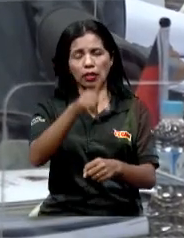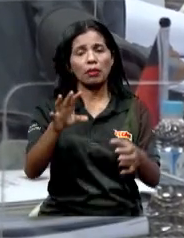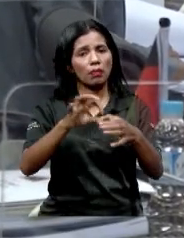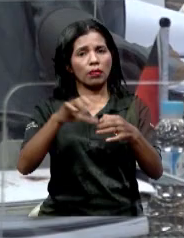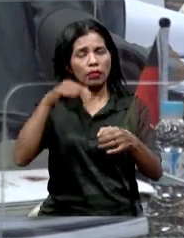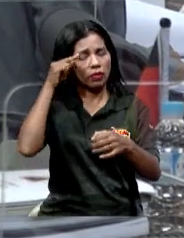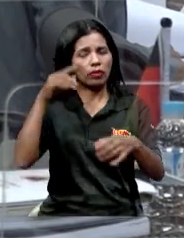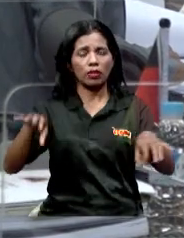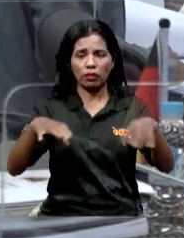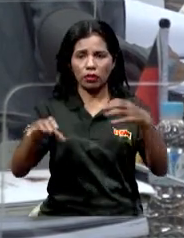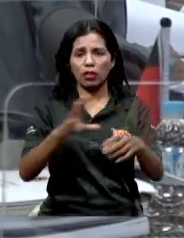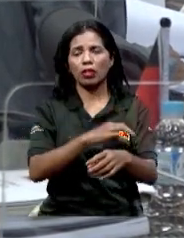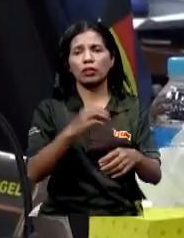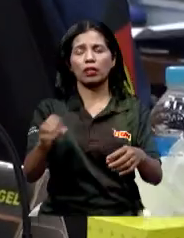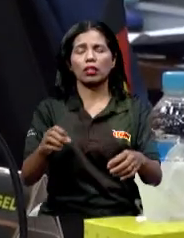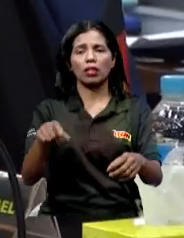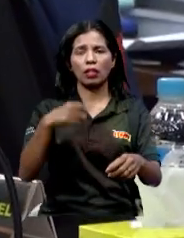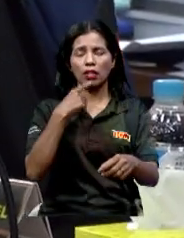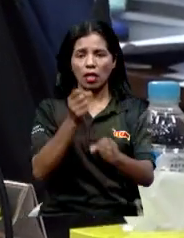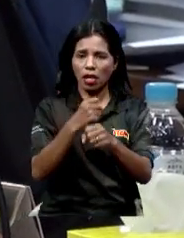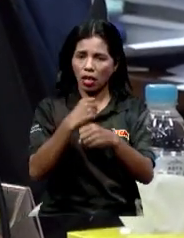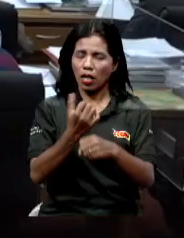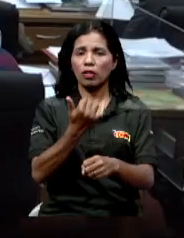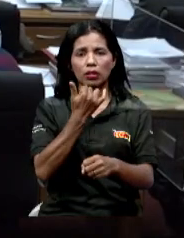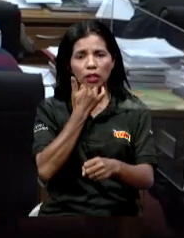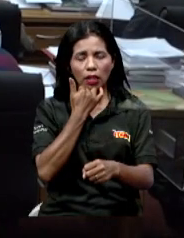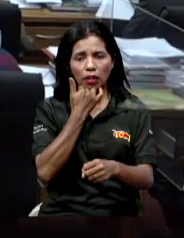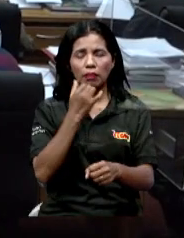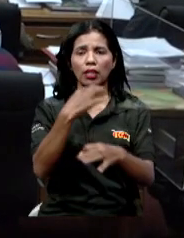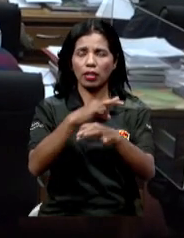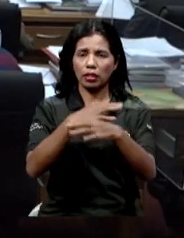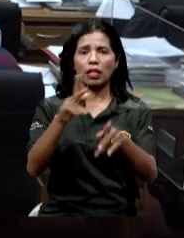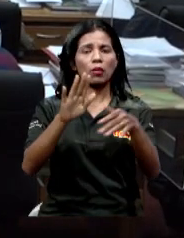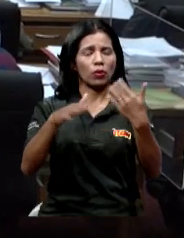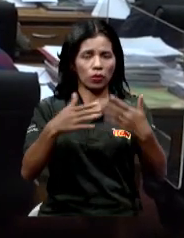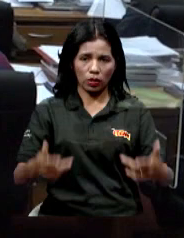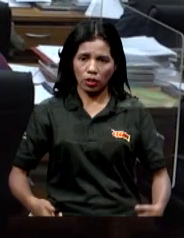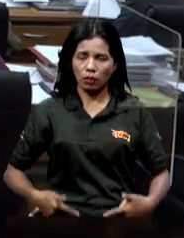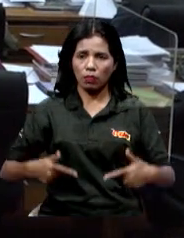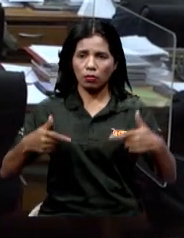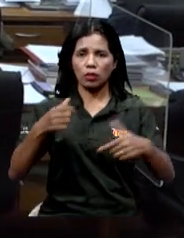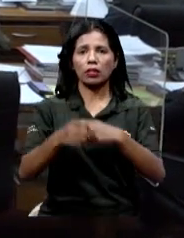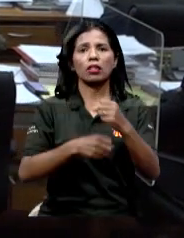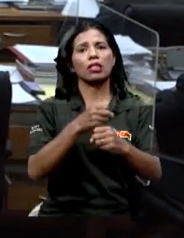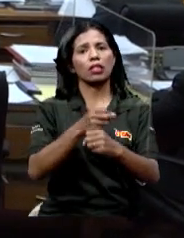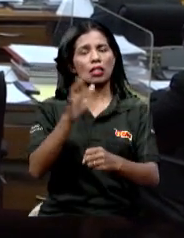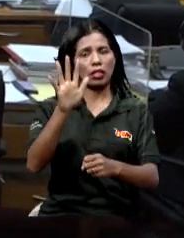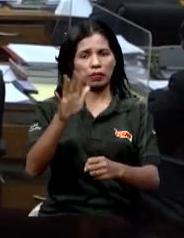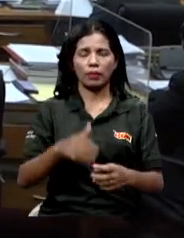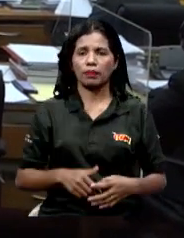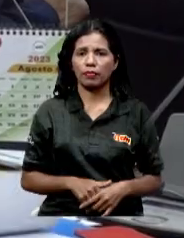no halo crítica ba ir governante Sira halo sala, no nebel hadia povo nemores durante o mandato de Tinan Liman.